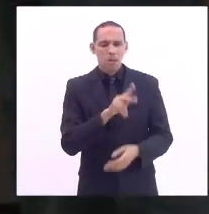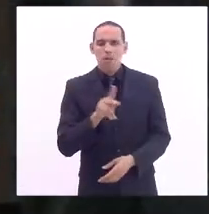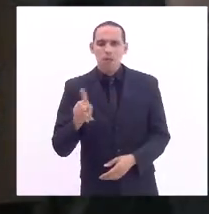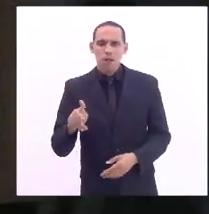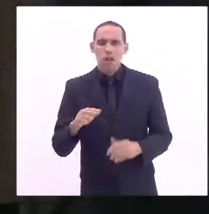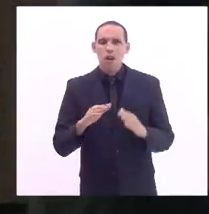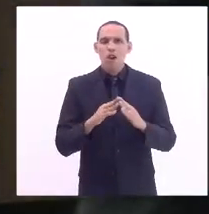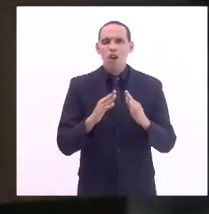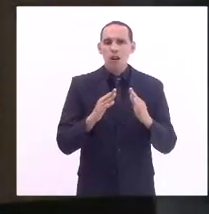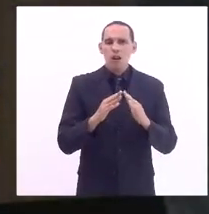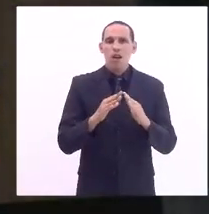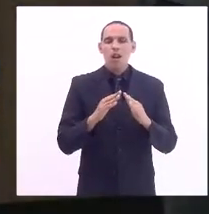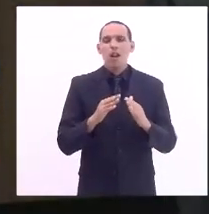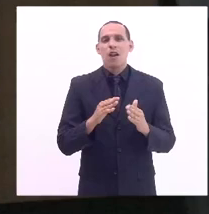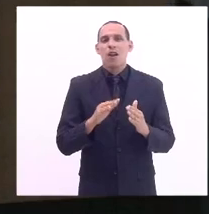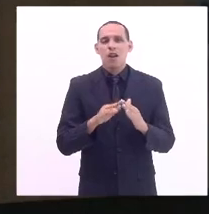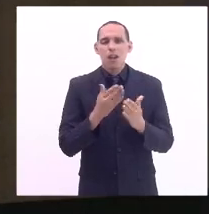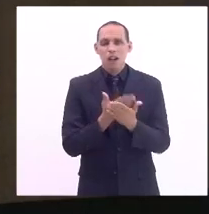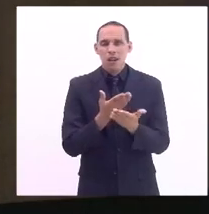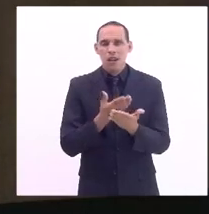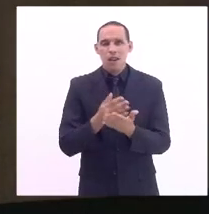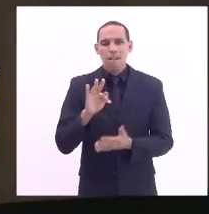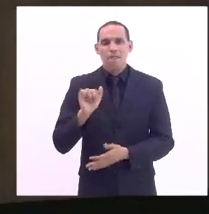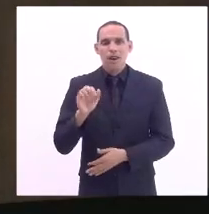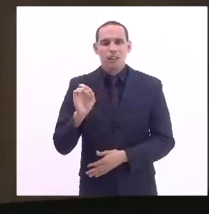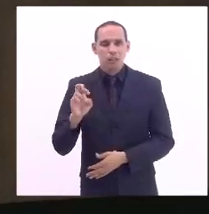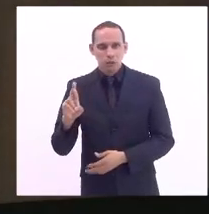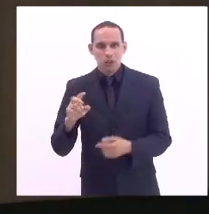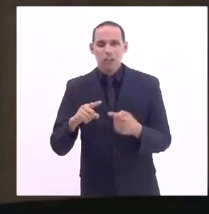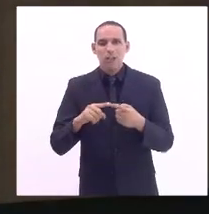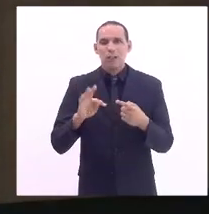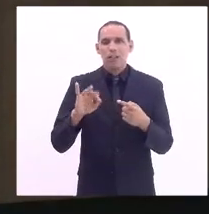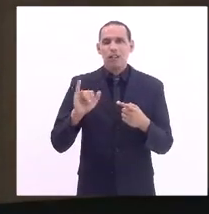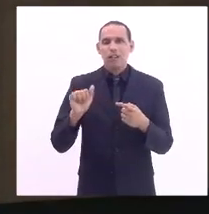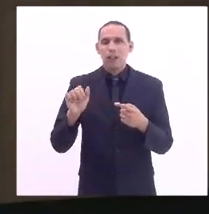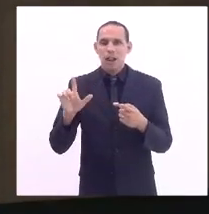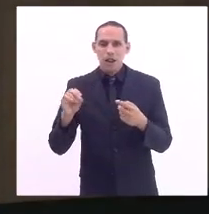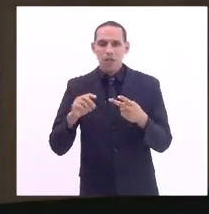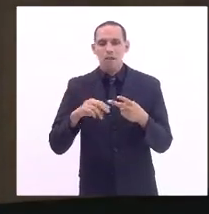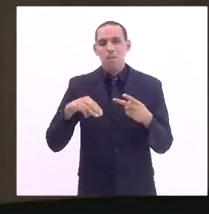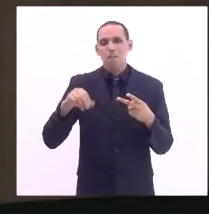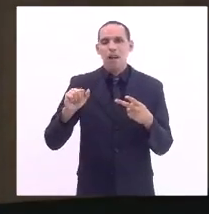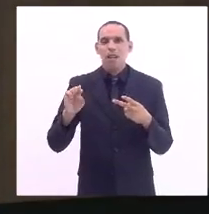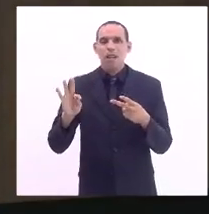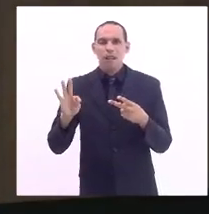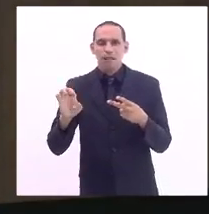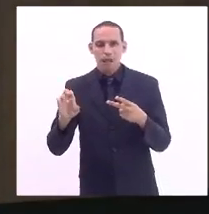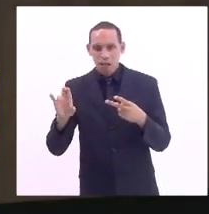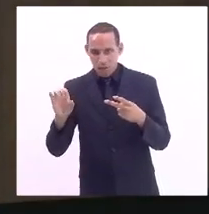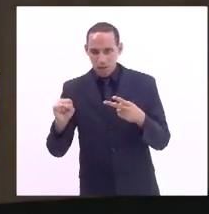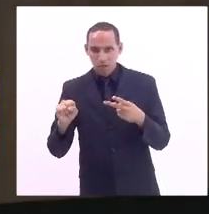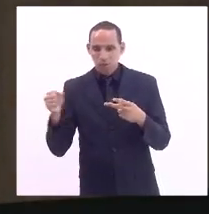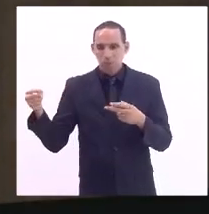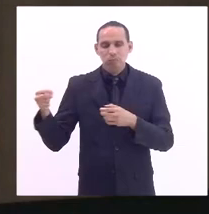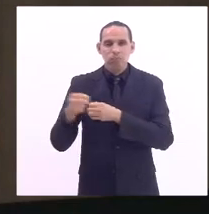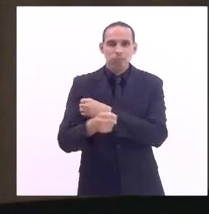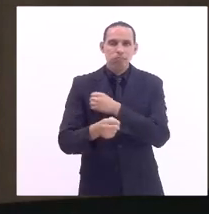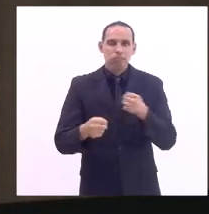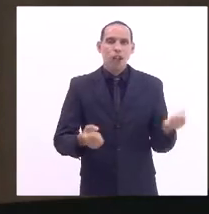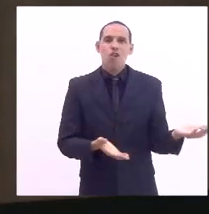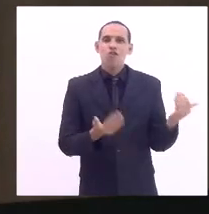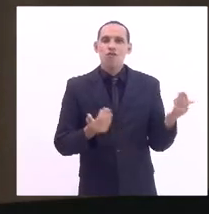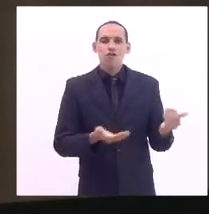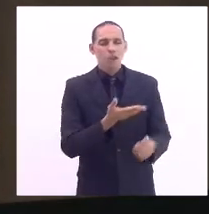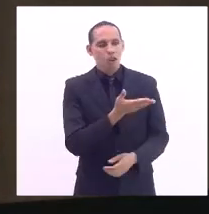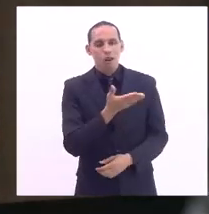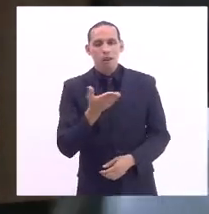Colégio Fator, que trouxeram o Tiago e o Matheus, trouxeram vários alunos lá de São João de Meriti, parabenizar esses jovens que estão